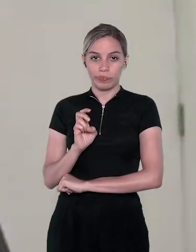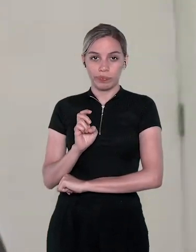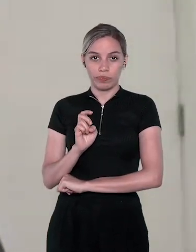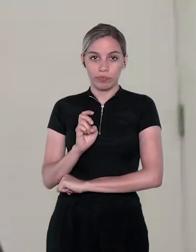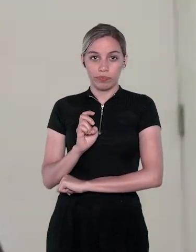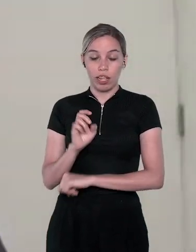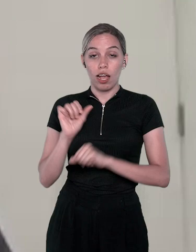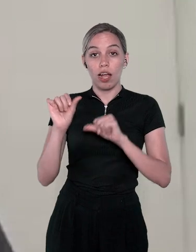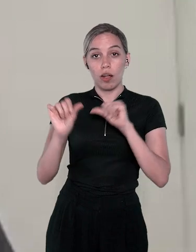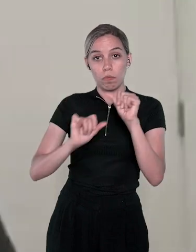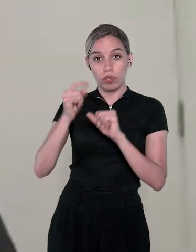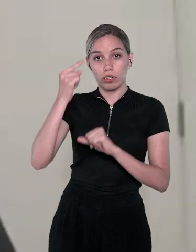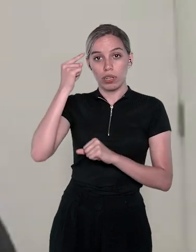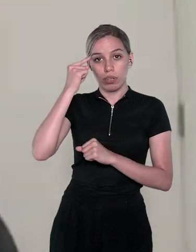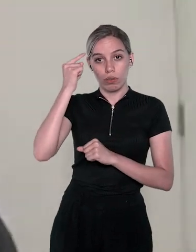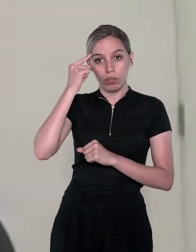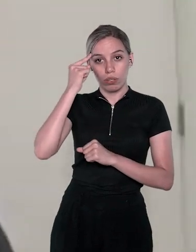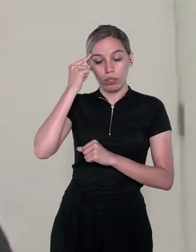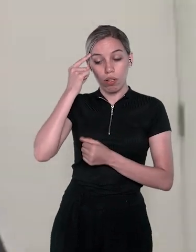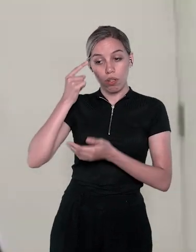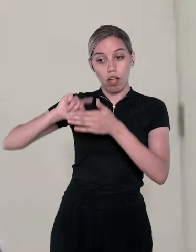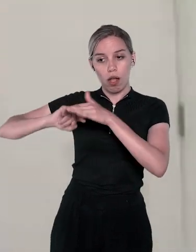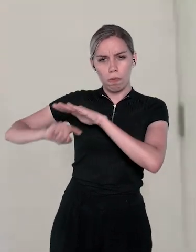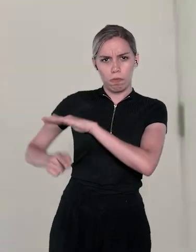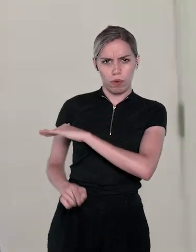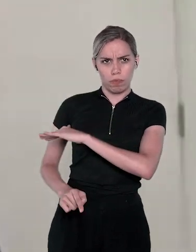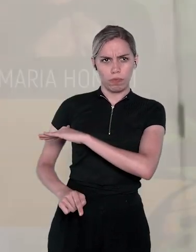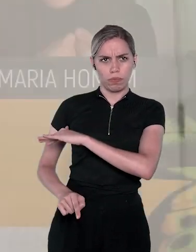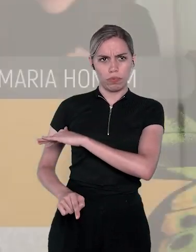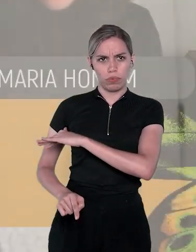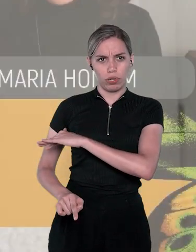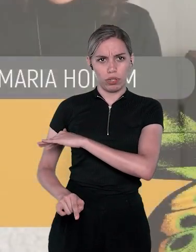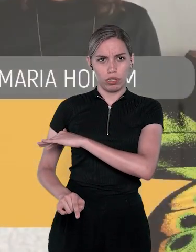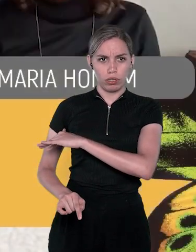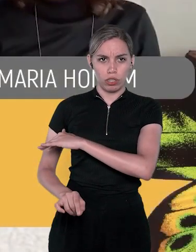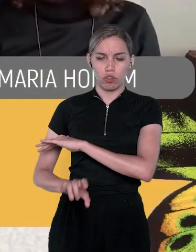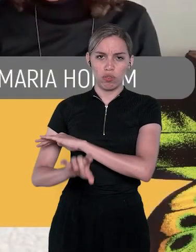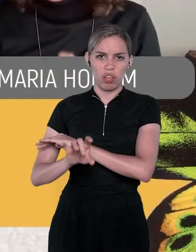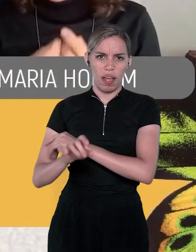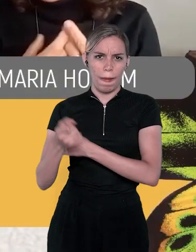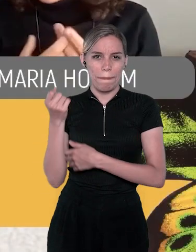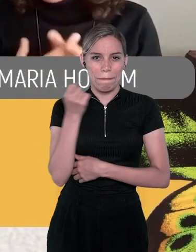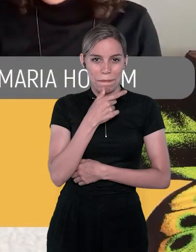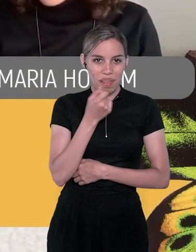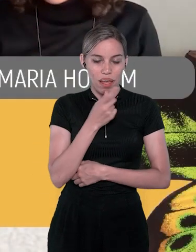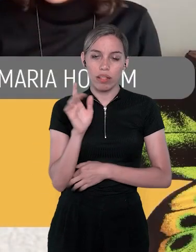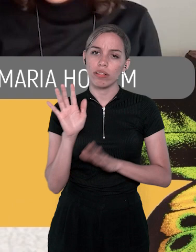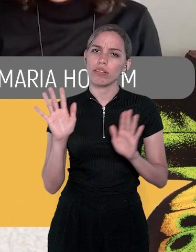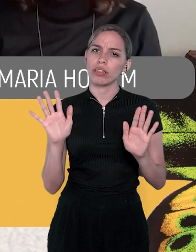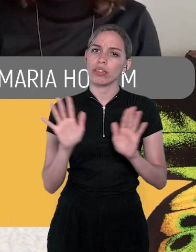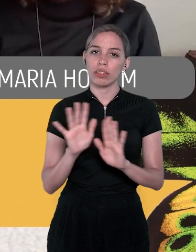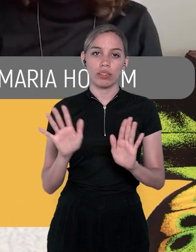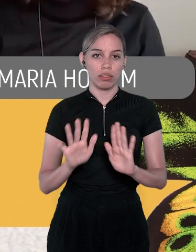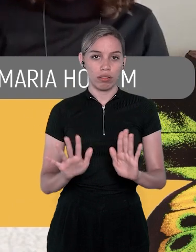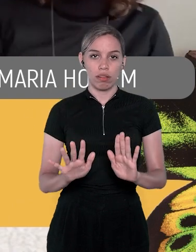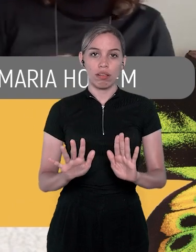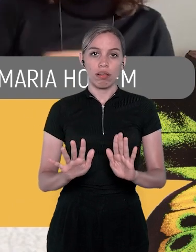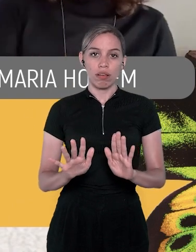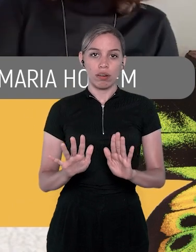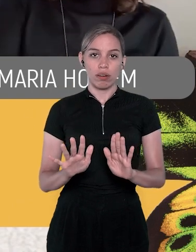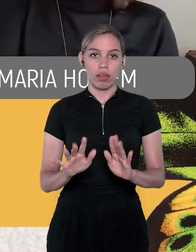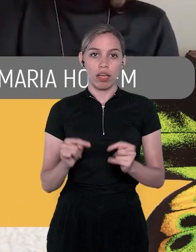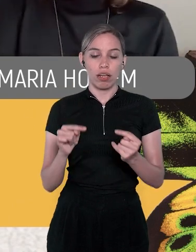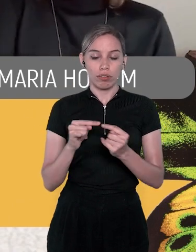a trama, é uma mudança de paradigma profunda, não é assim piada, realmente